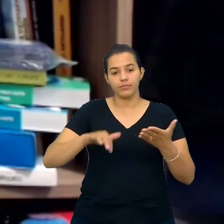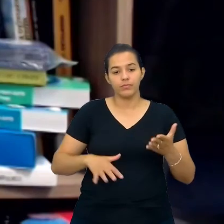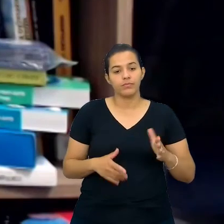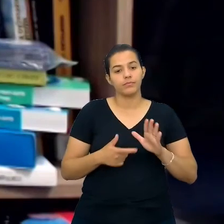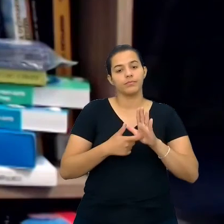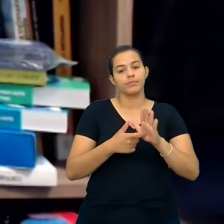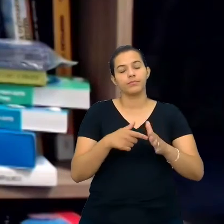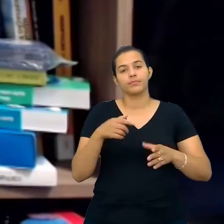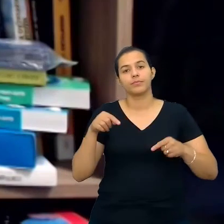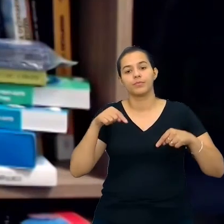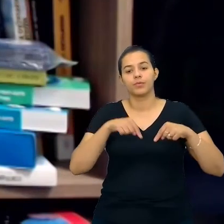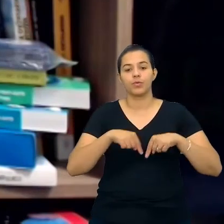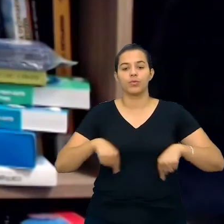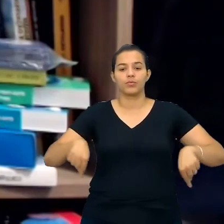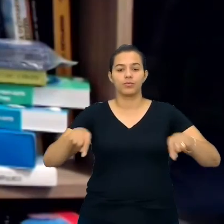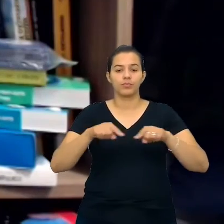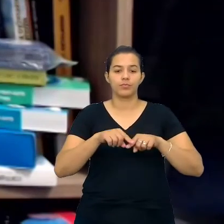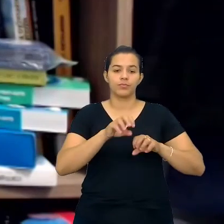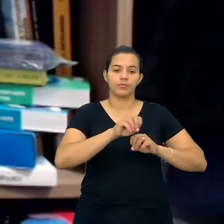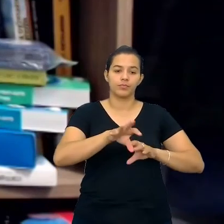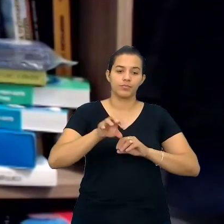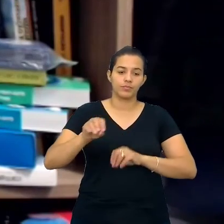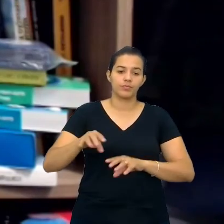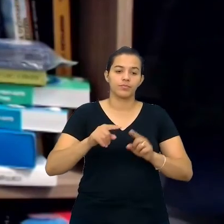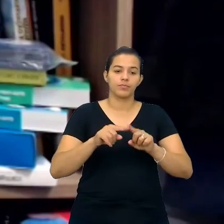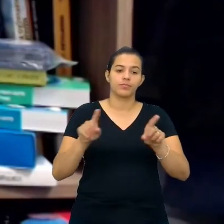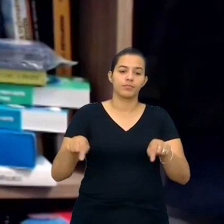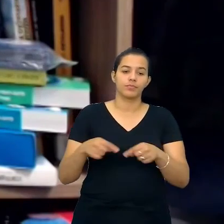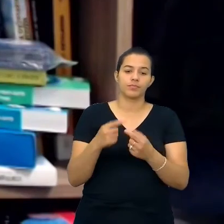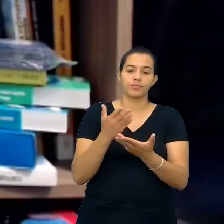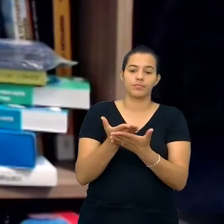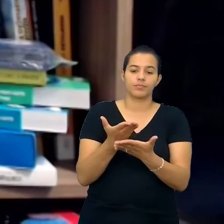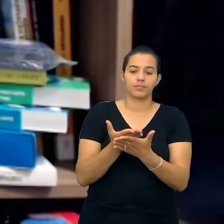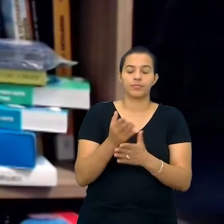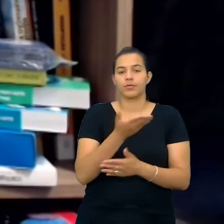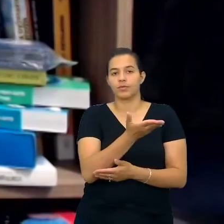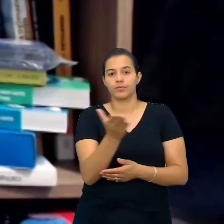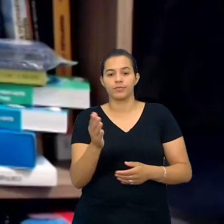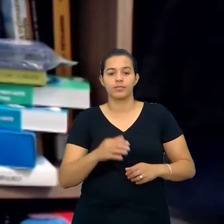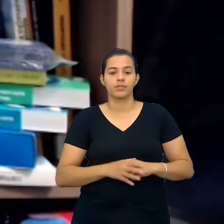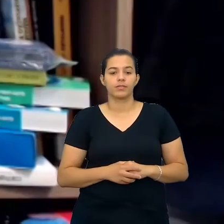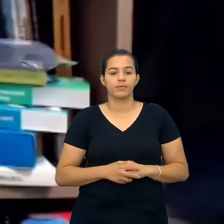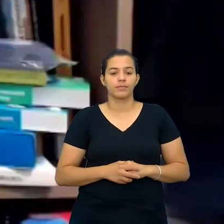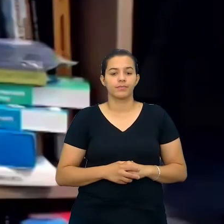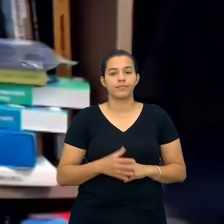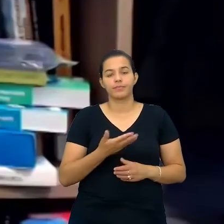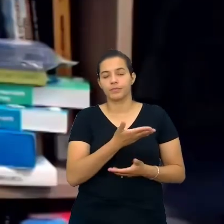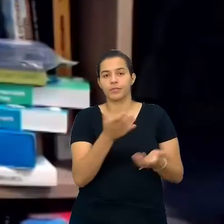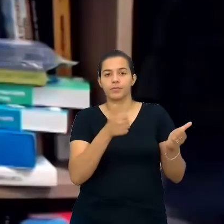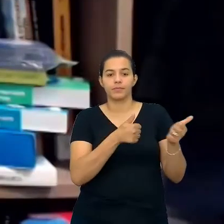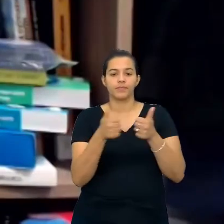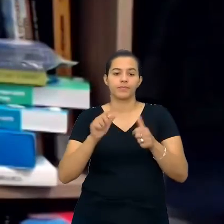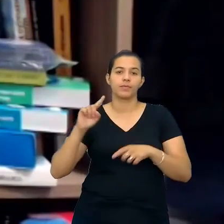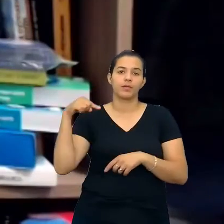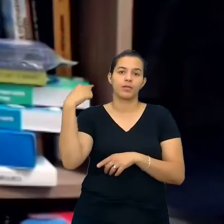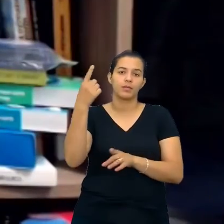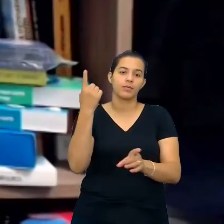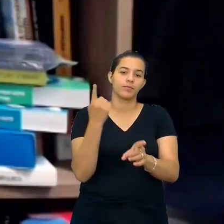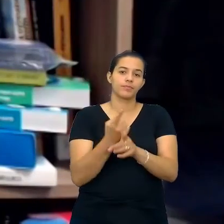nos ambientes educacionais, né? Nos espaços educacionais. Fiquem bem e até o